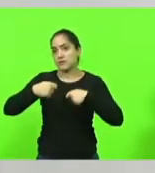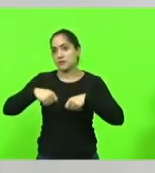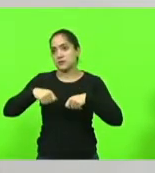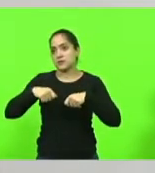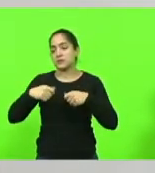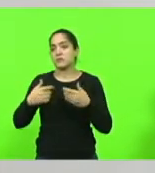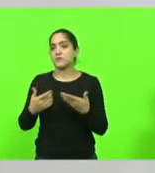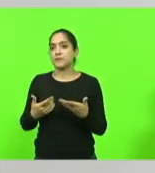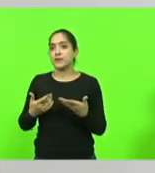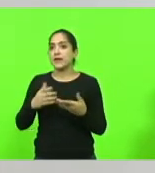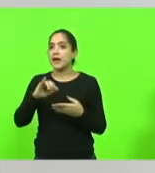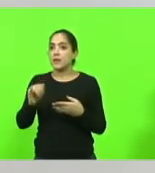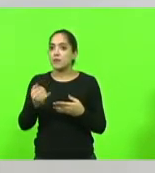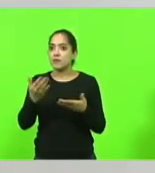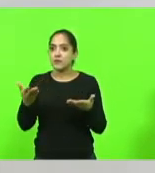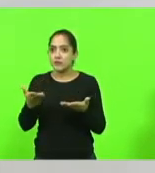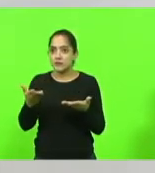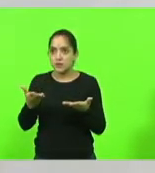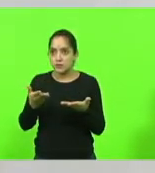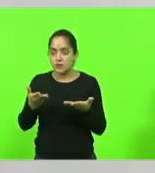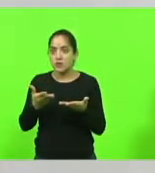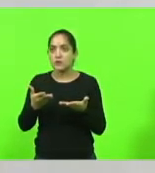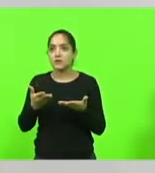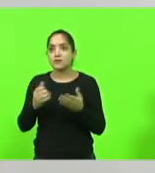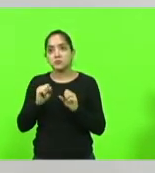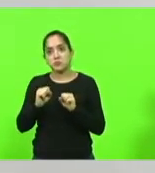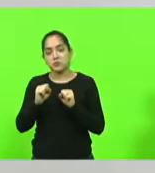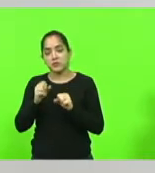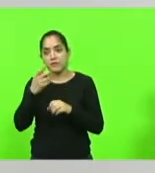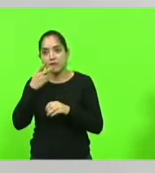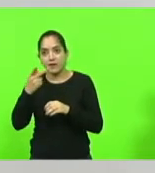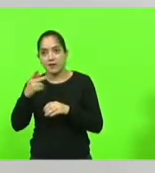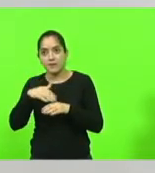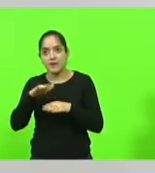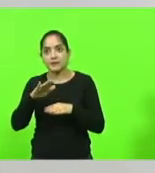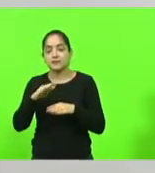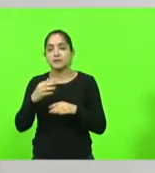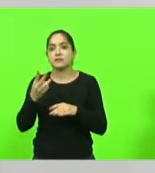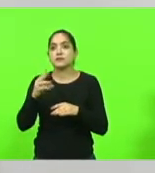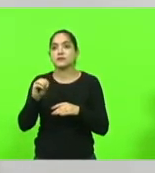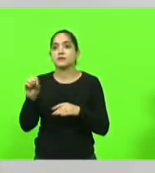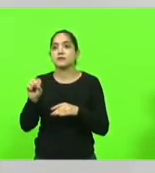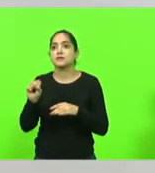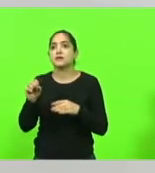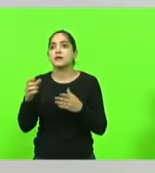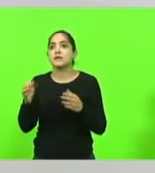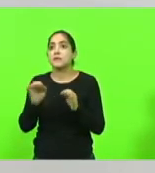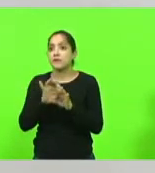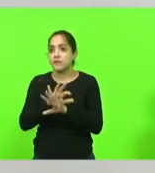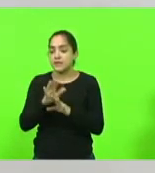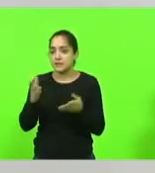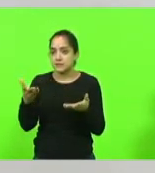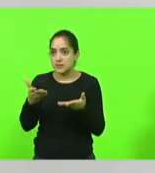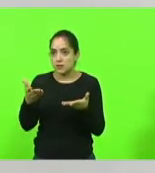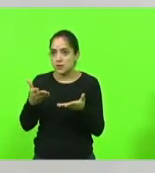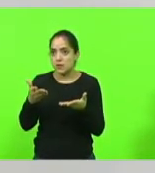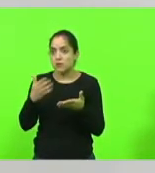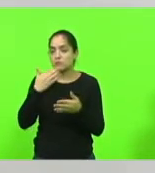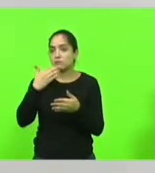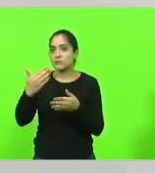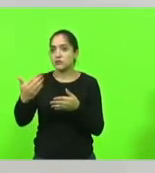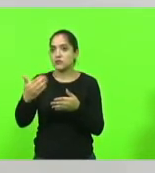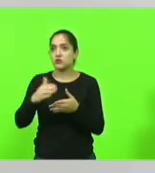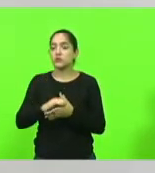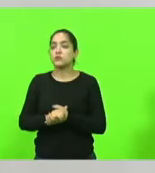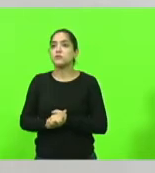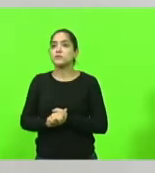E aproveitando, se eu puder falar mais... 30 segundos, deputado. Só para finalizar, uma demanda aqui de uma